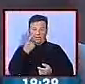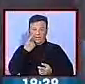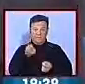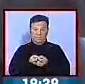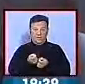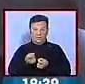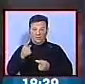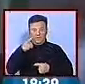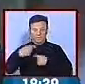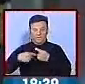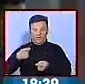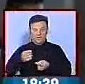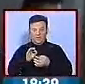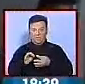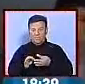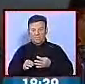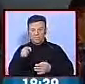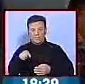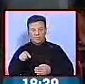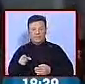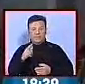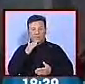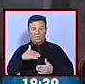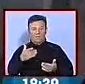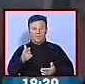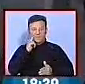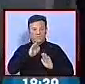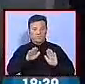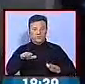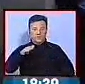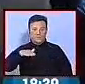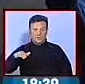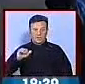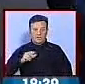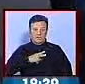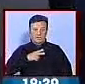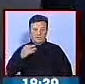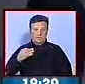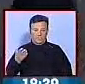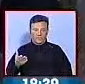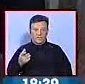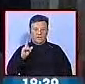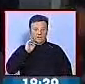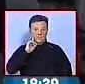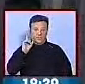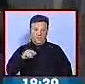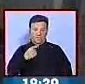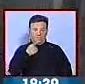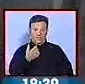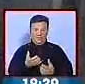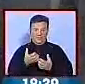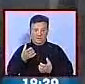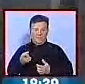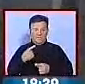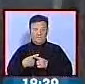esta viagem ao pormenor que oferece o Museu de Ciência da Universidade do Porto. Importa ainda salientar que, para